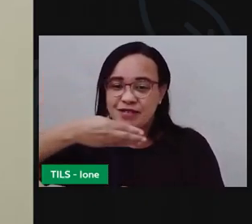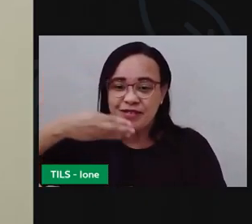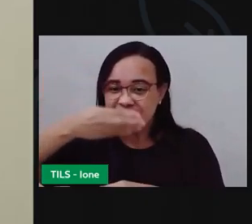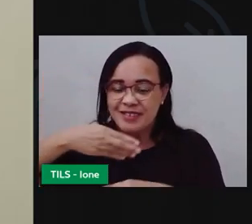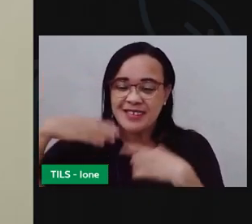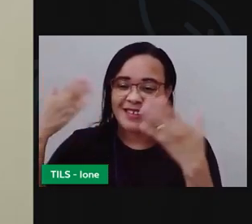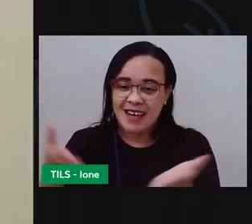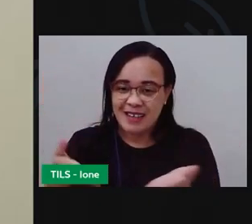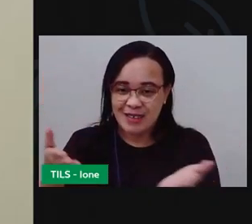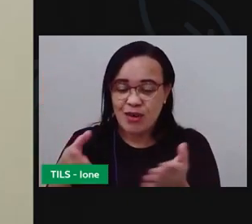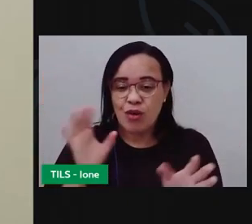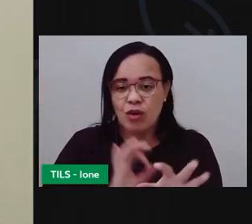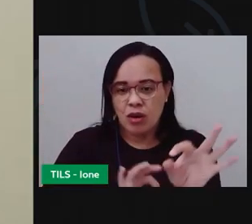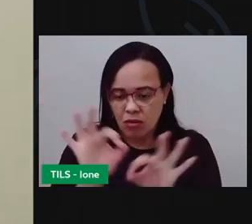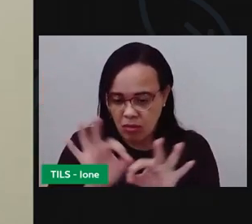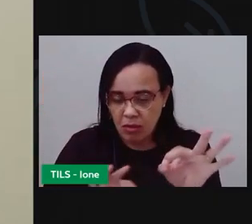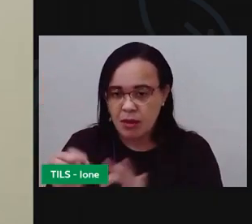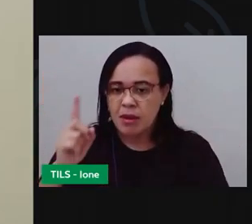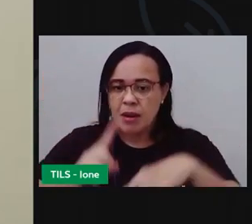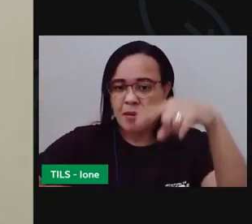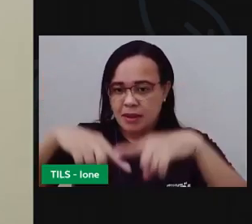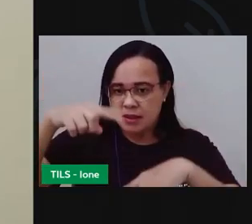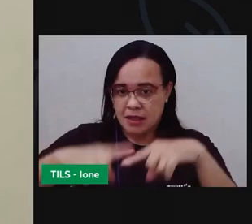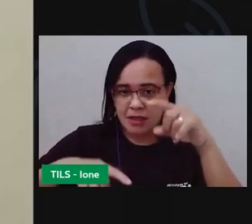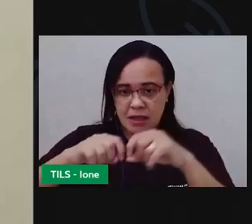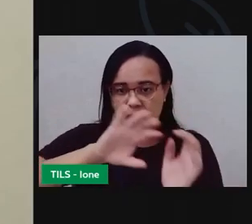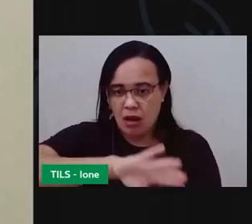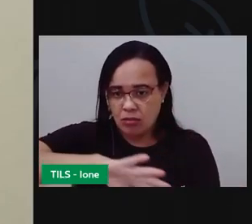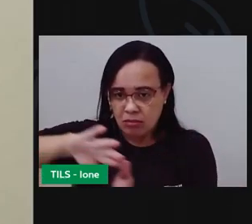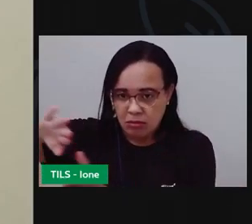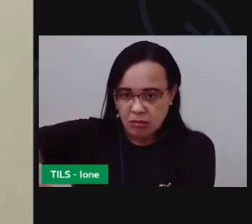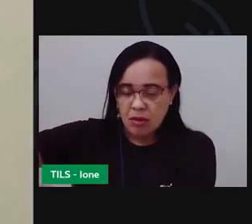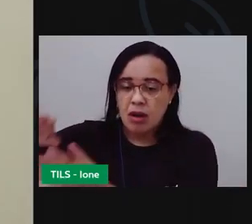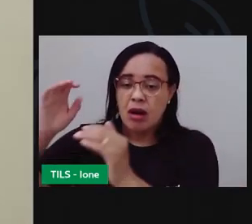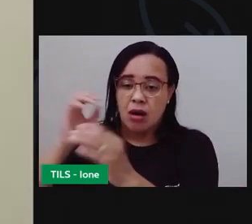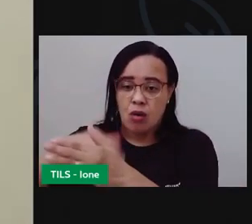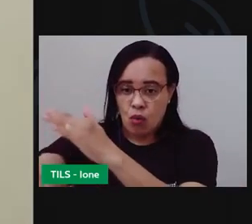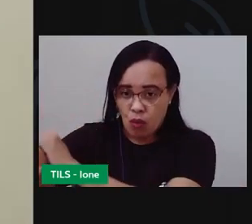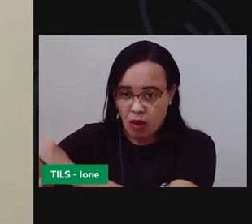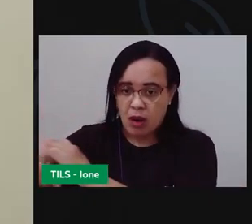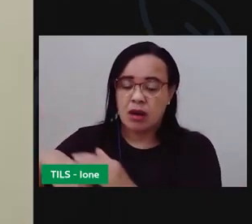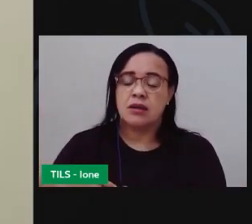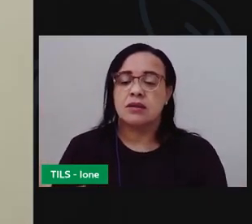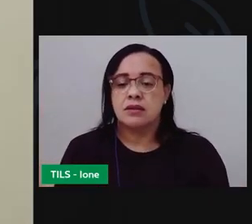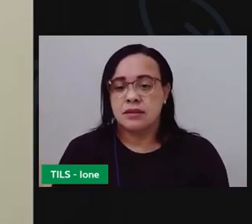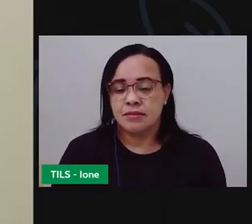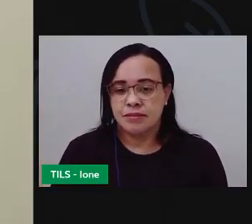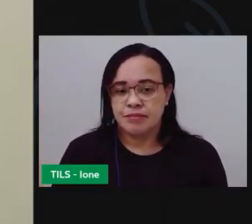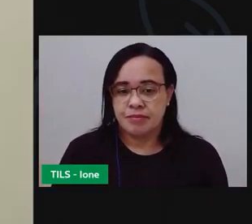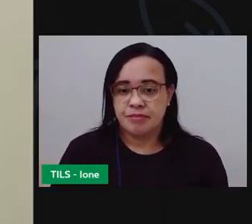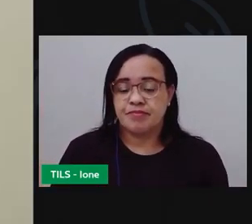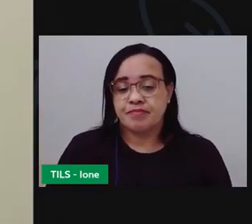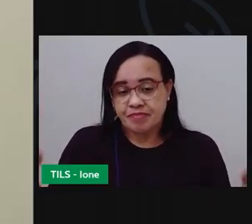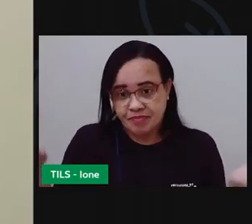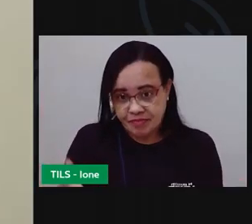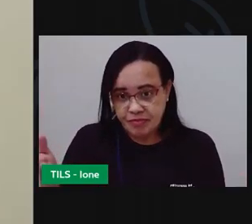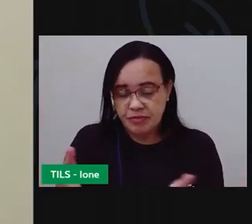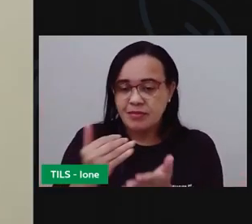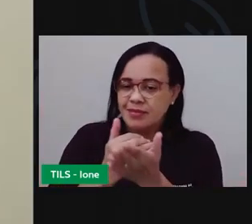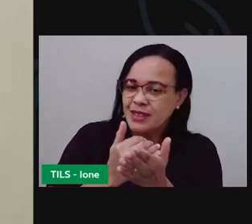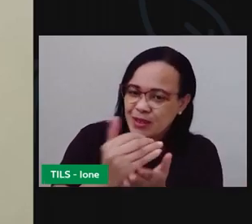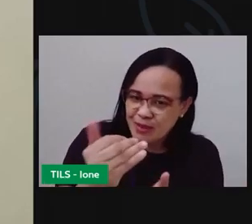esses materiais que a gente já não vai mais utilizar, tá? Para a gente começar a nossa